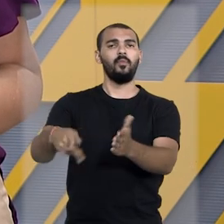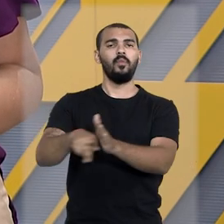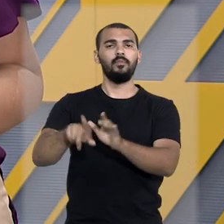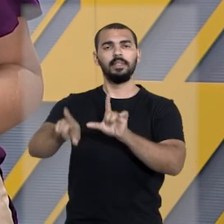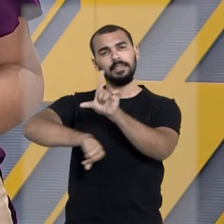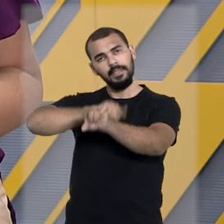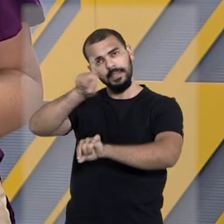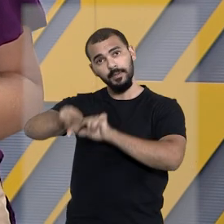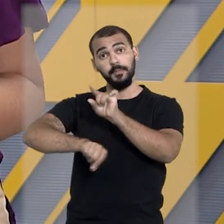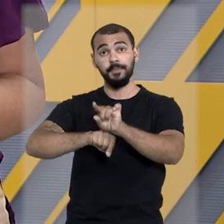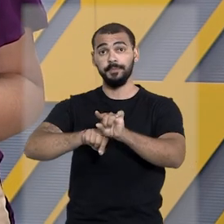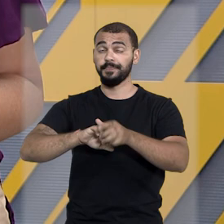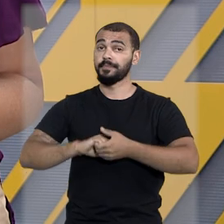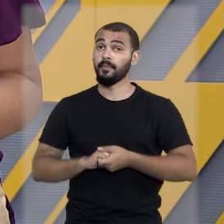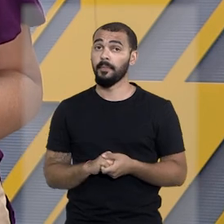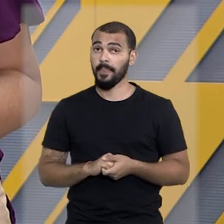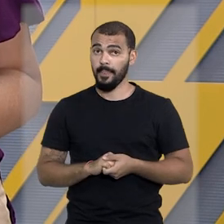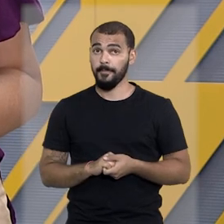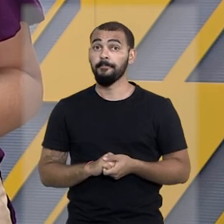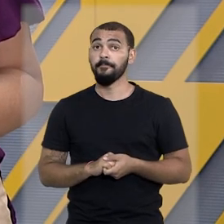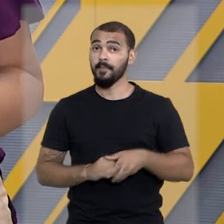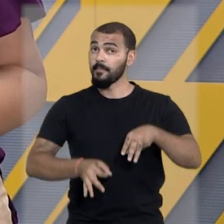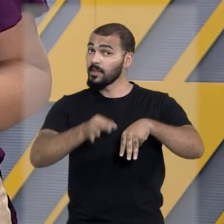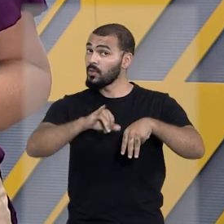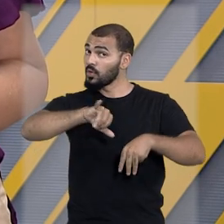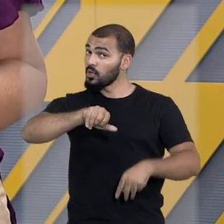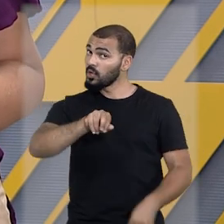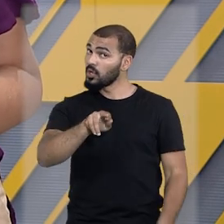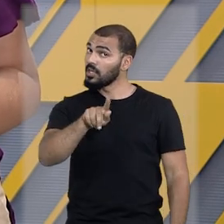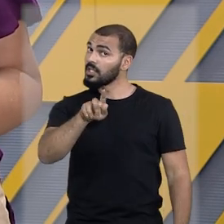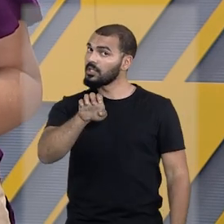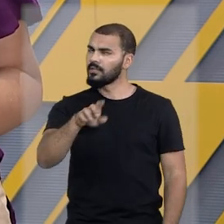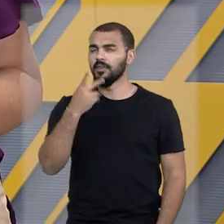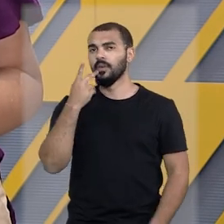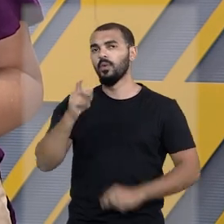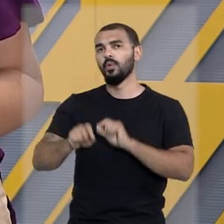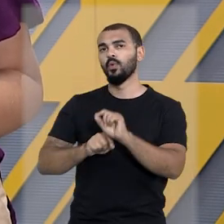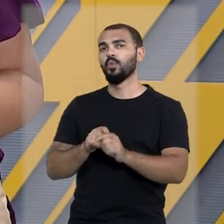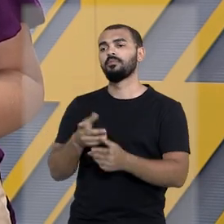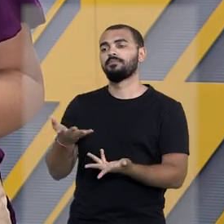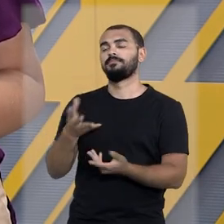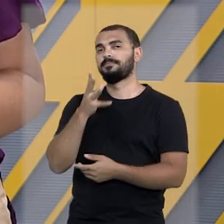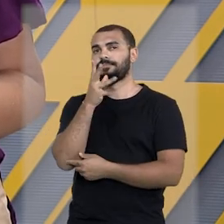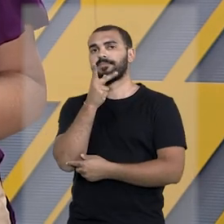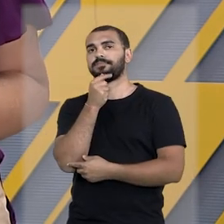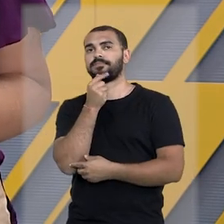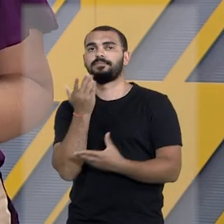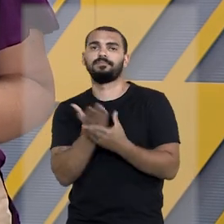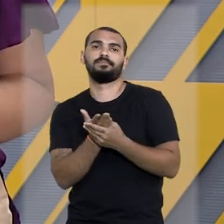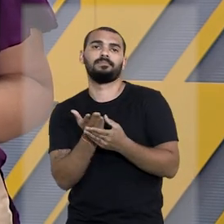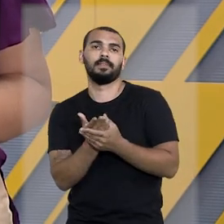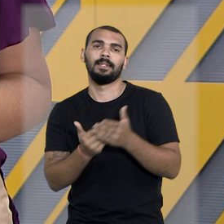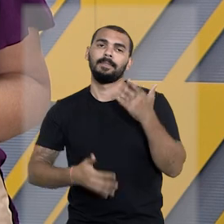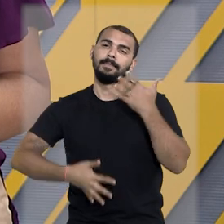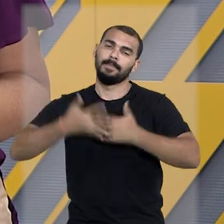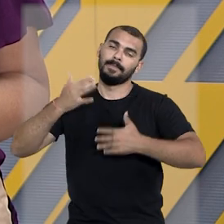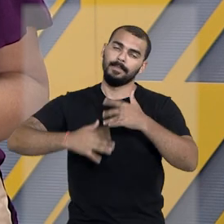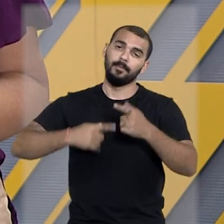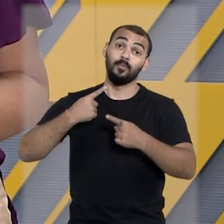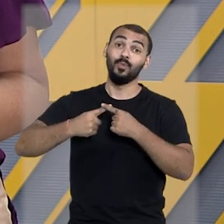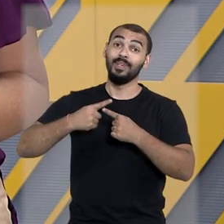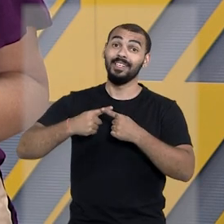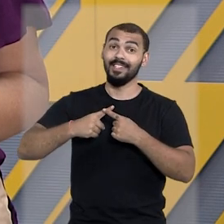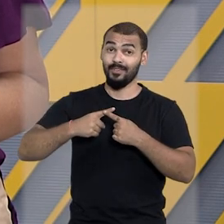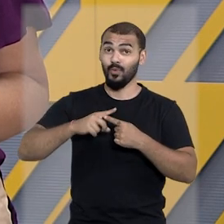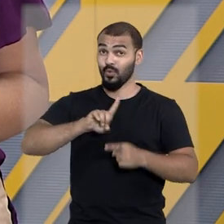de seleção. Segundo o ministro Jorge Mussi, há evidente perigo da demora nos autos, já que o teste de aptidão